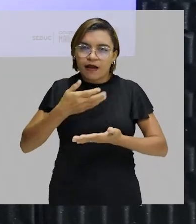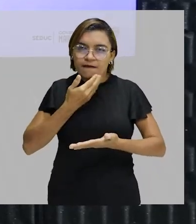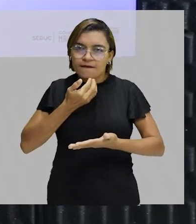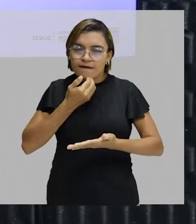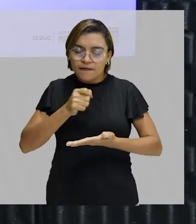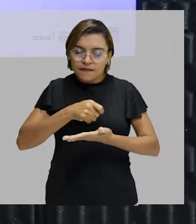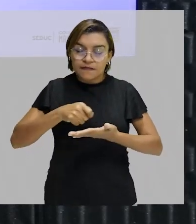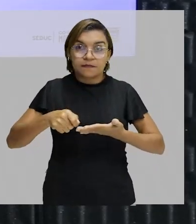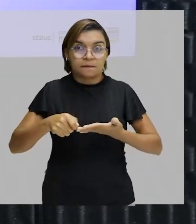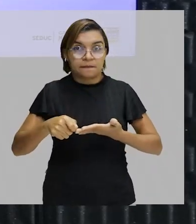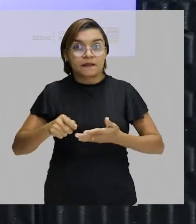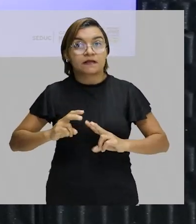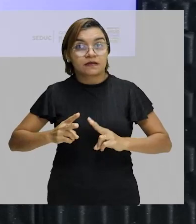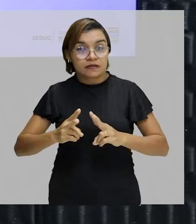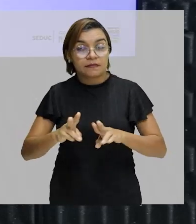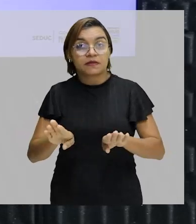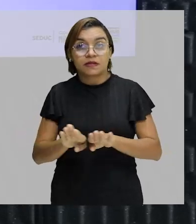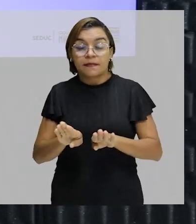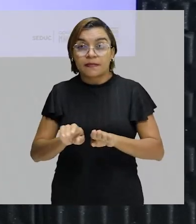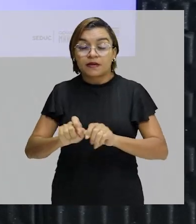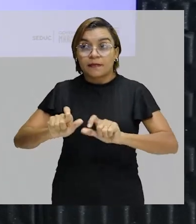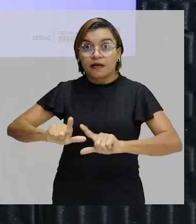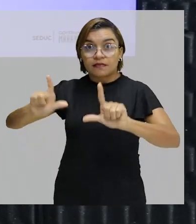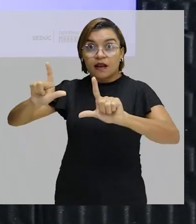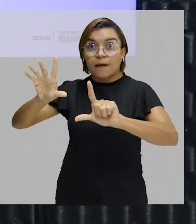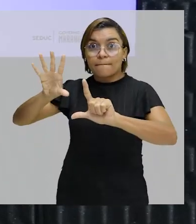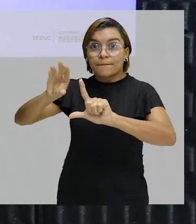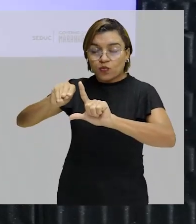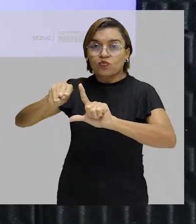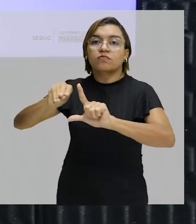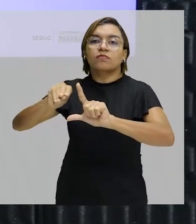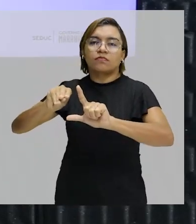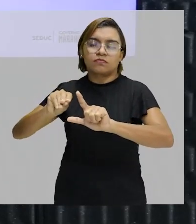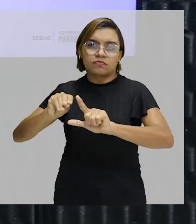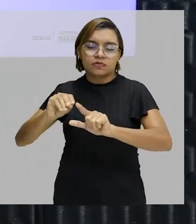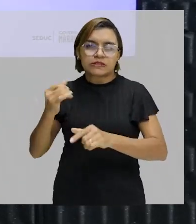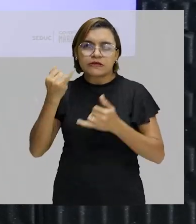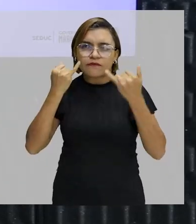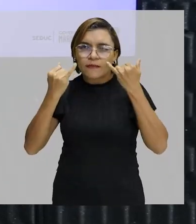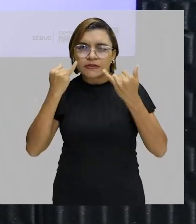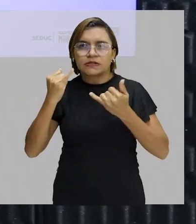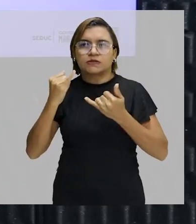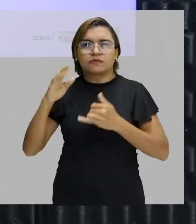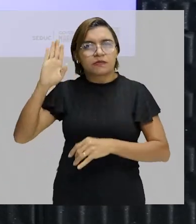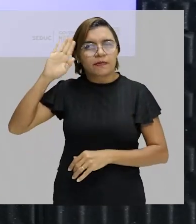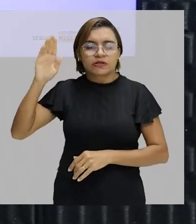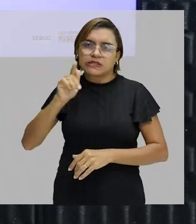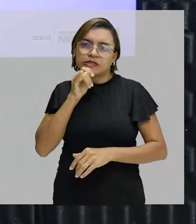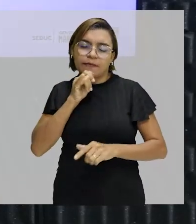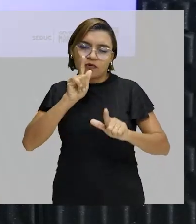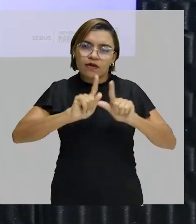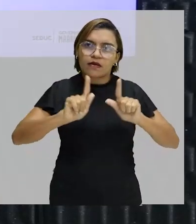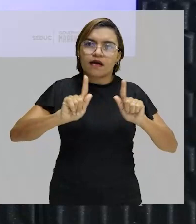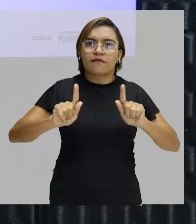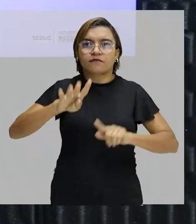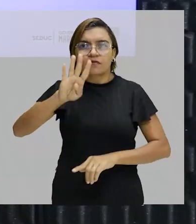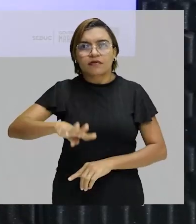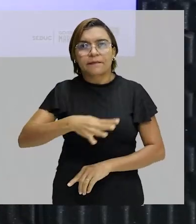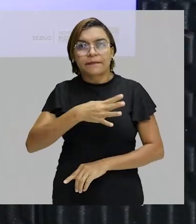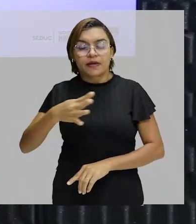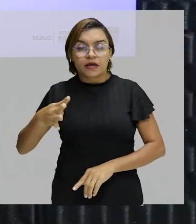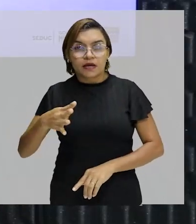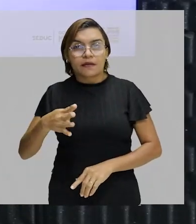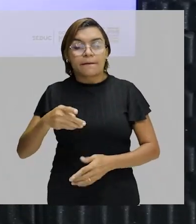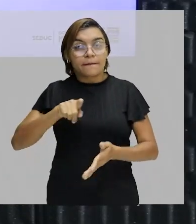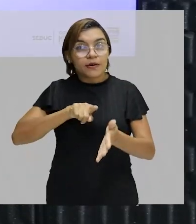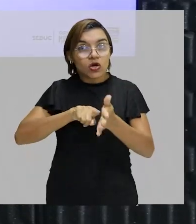turminha, sempre que for possível, printa a tela, aquela informação importante, né? Gráfico, tabela, aquela questão que chamou